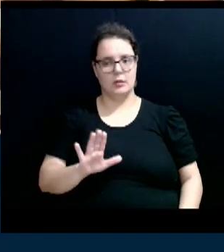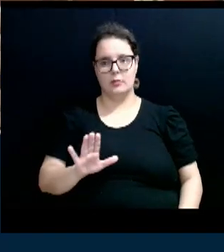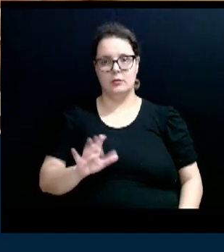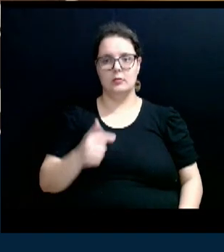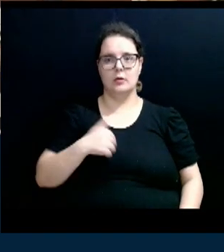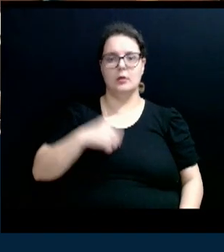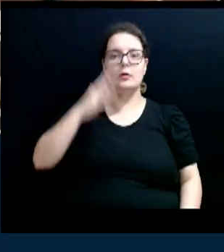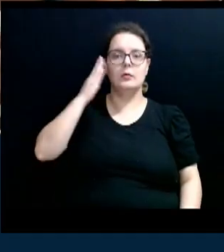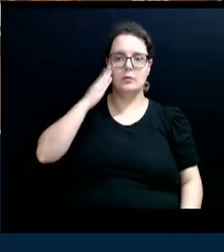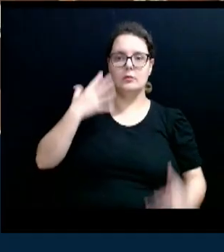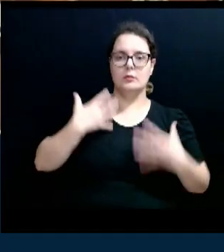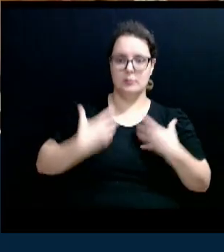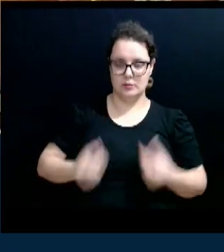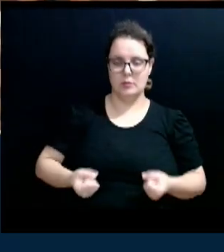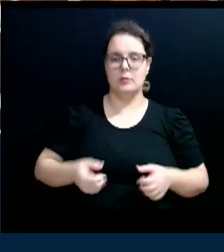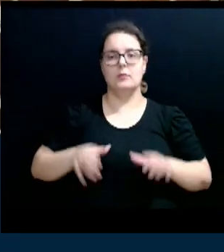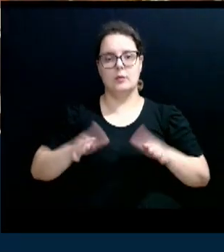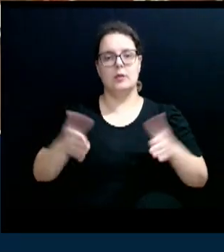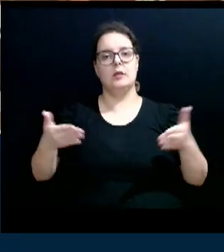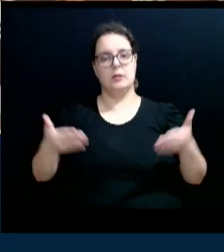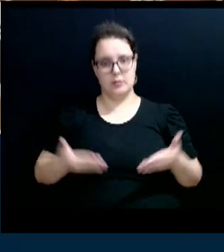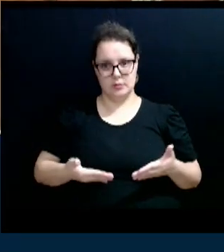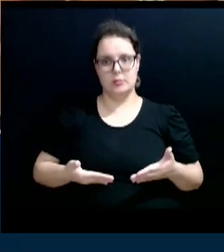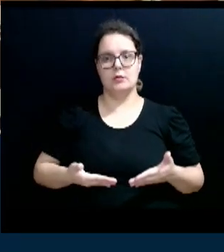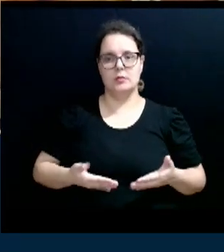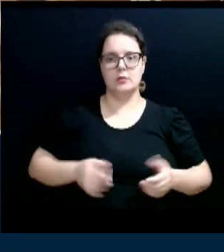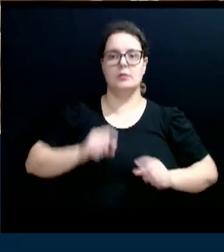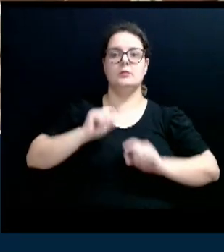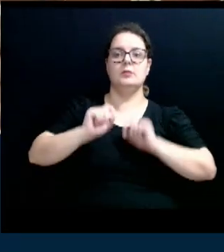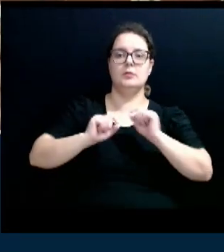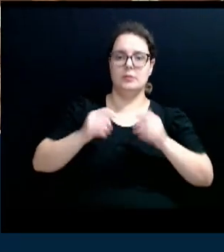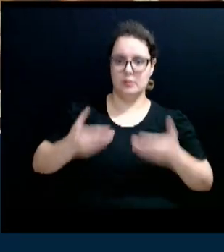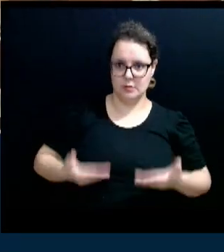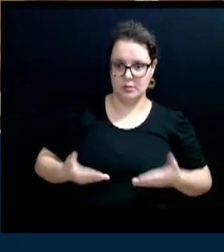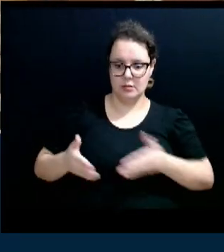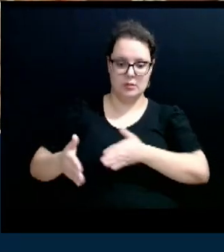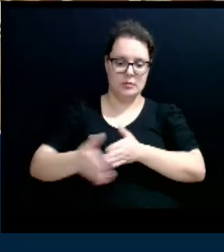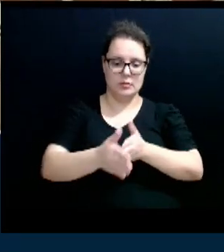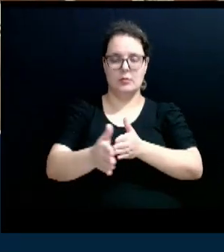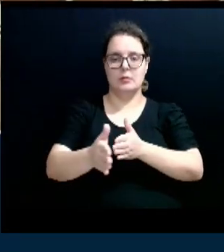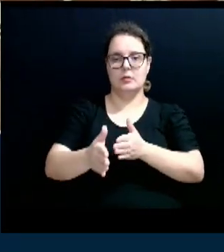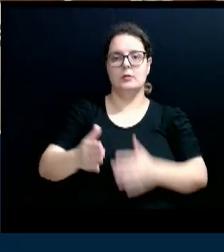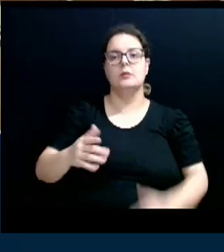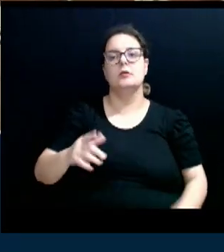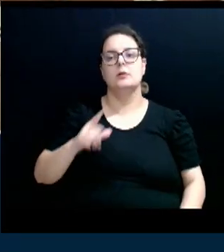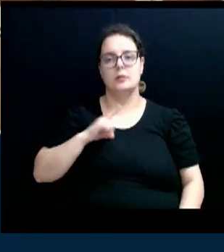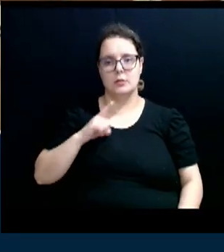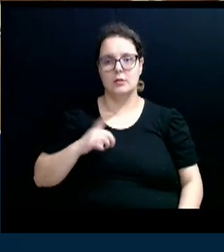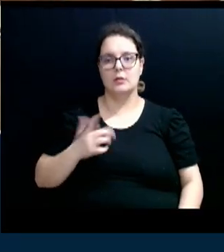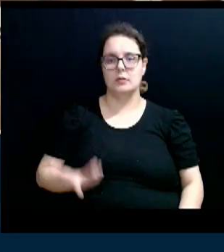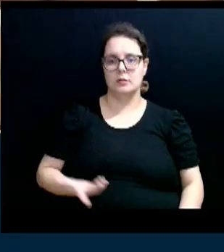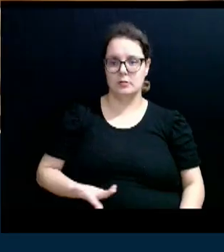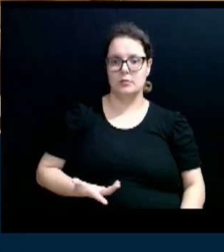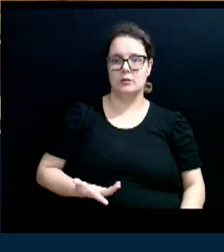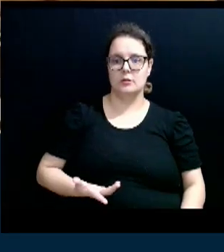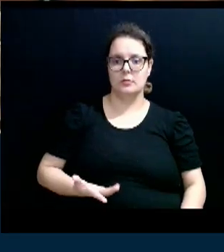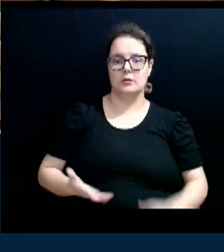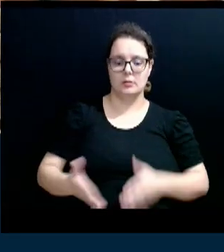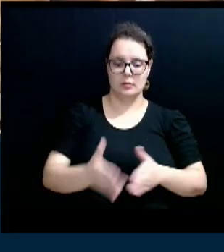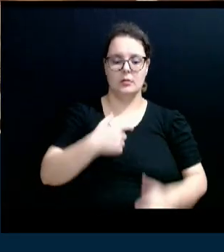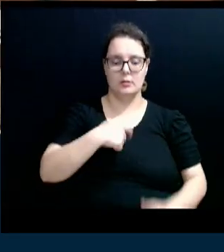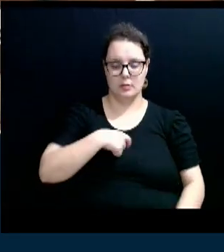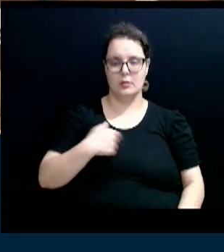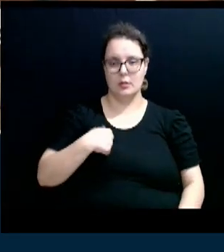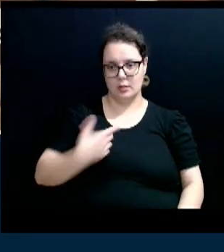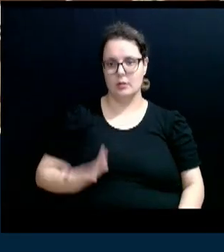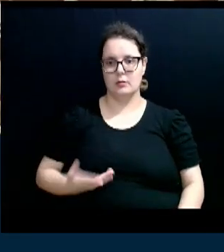aceito, mas agora, né, quem direciona e tem ali a guia do caminho sou eu. Acho que é importante a